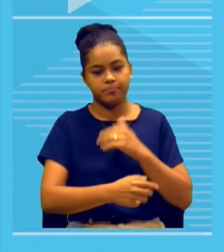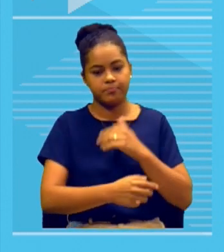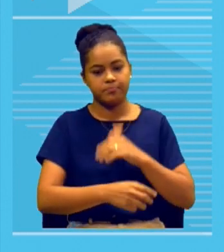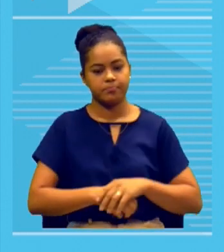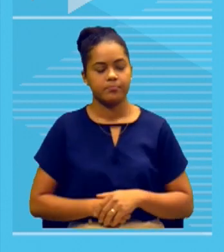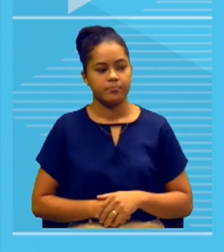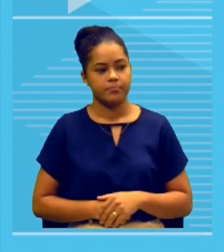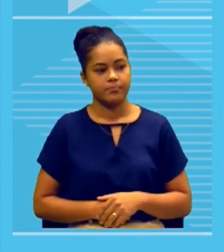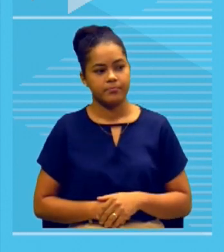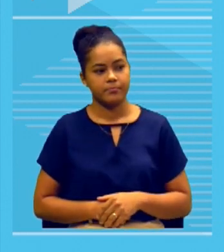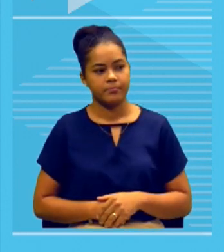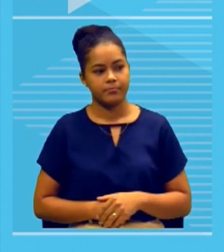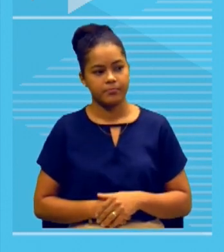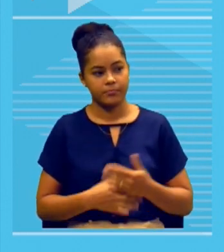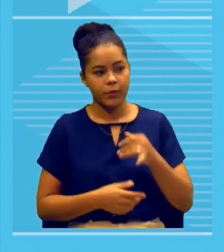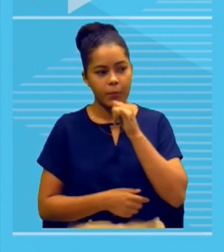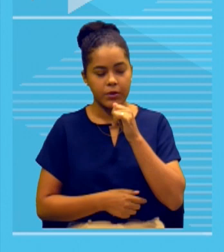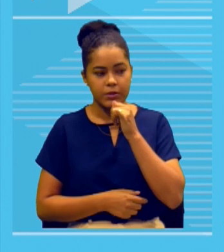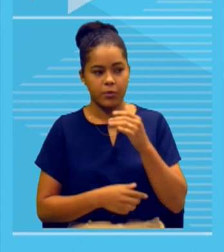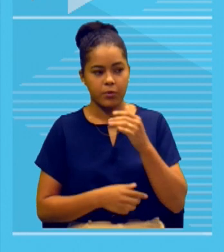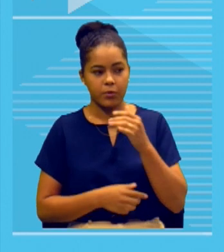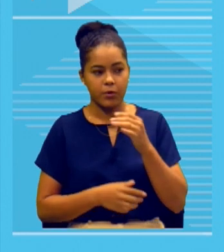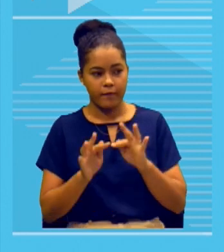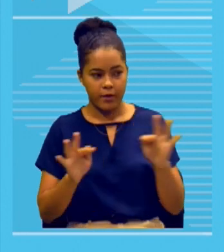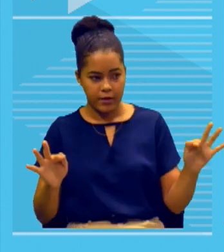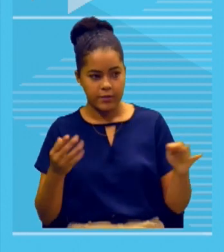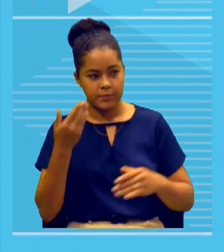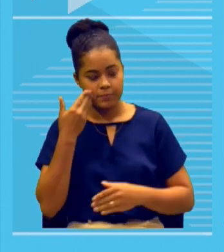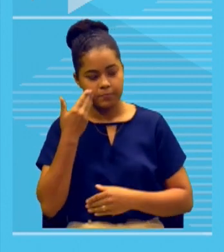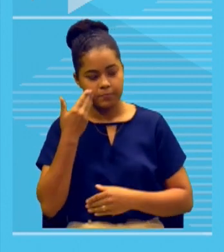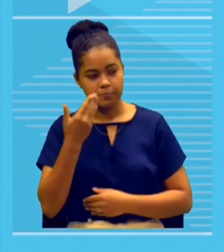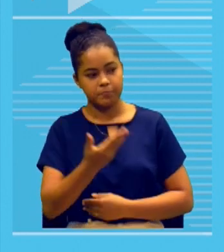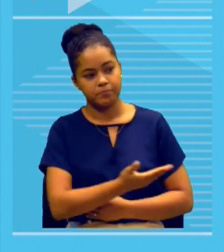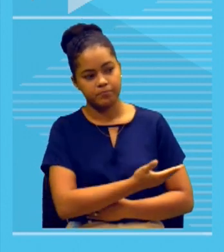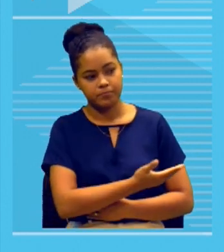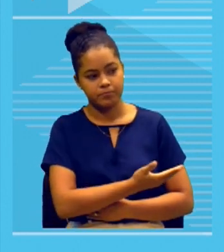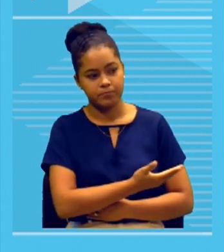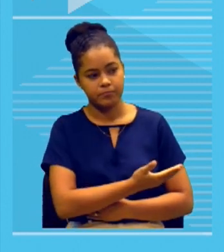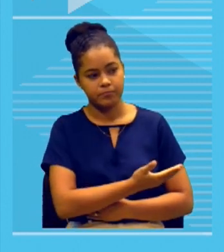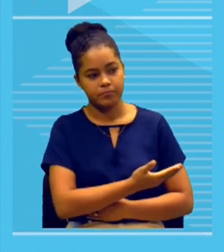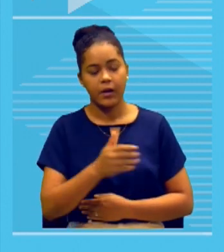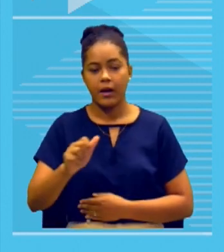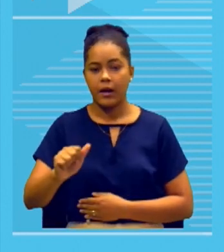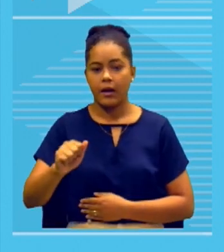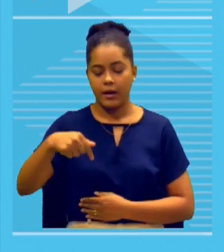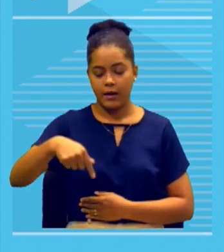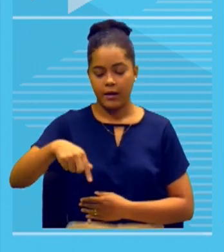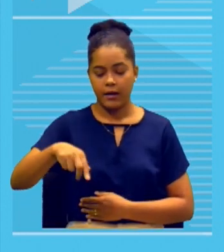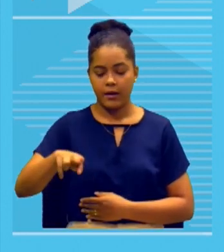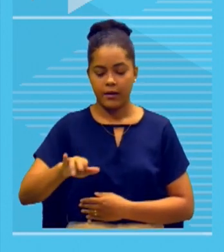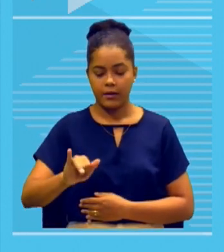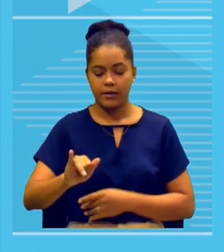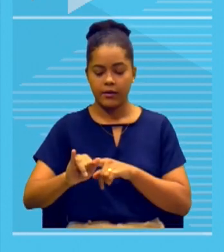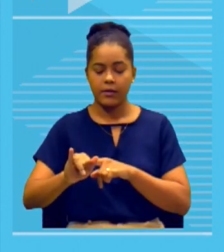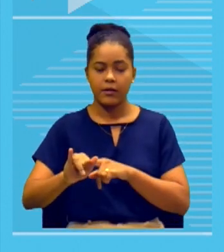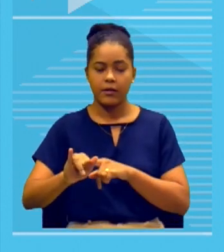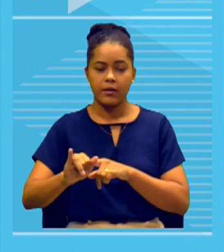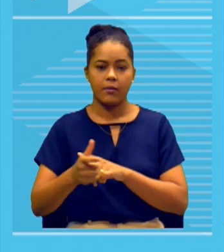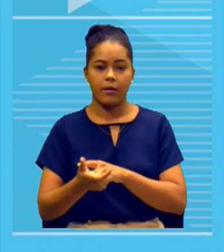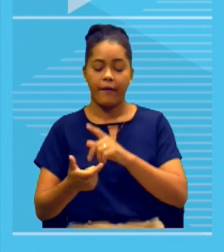se você escrevesse ó aqui que é um advérbio Se você usar essa vírgula bem